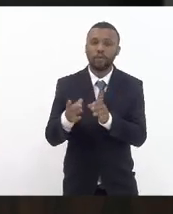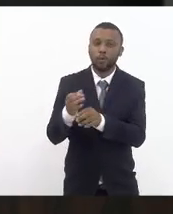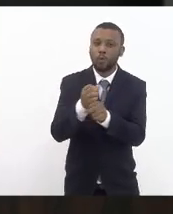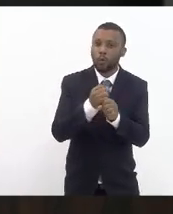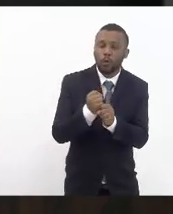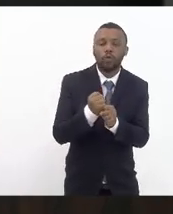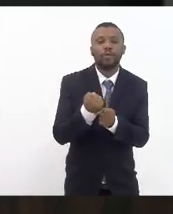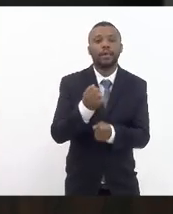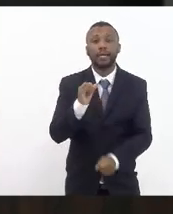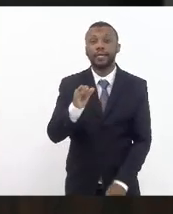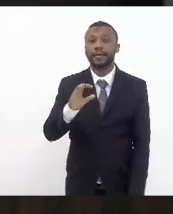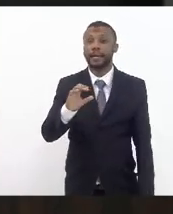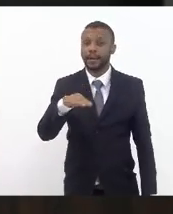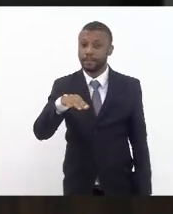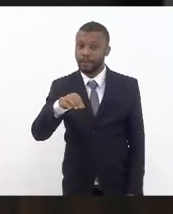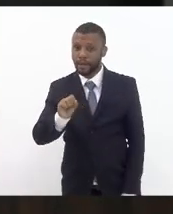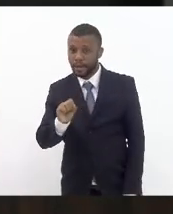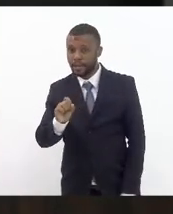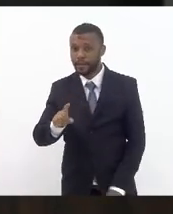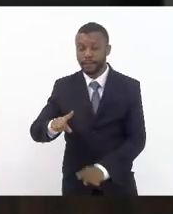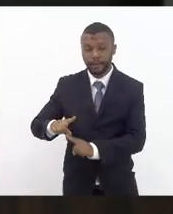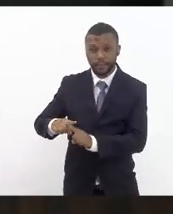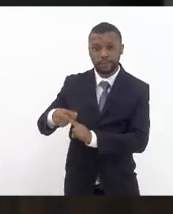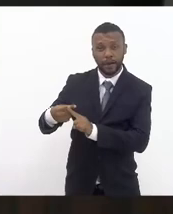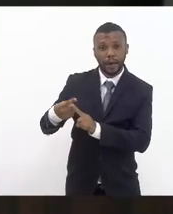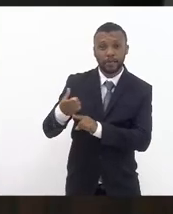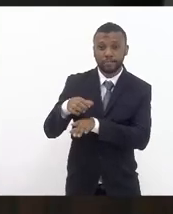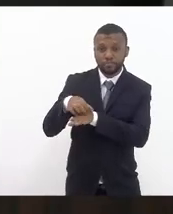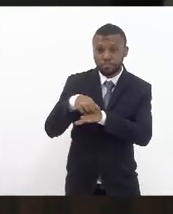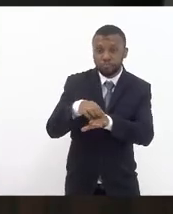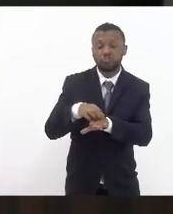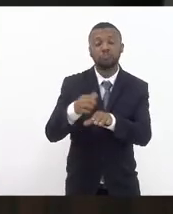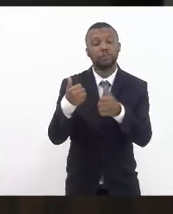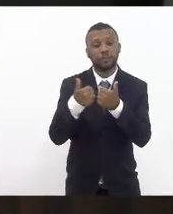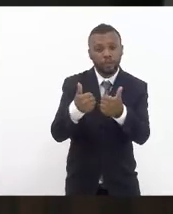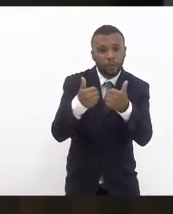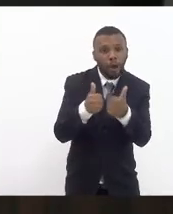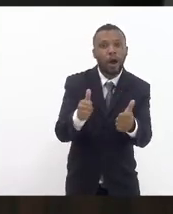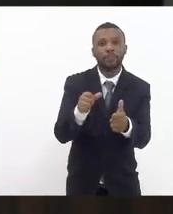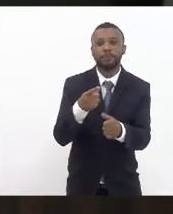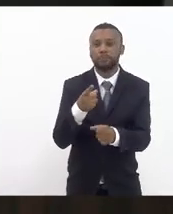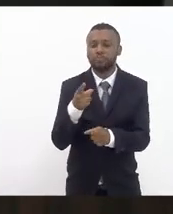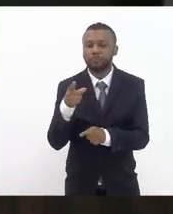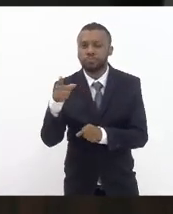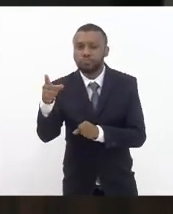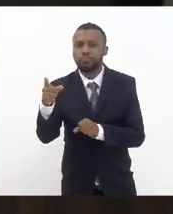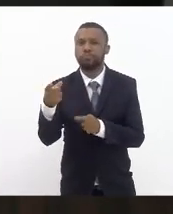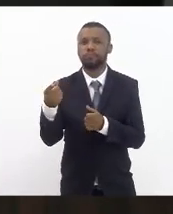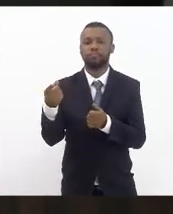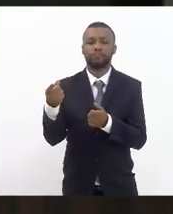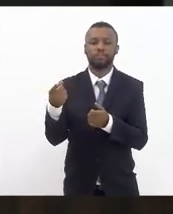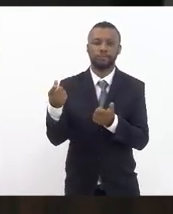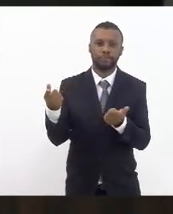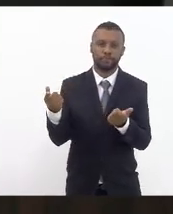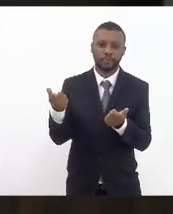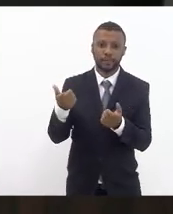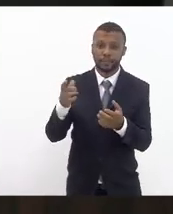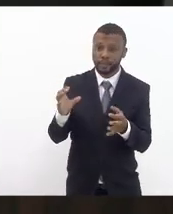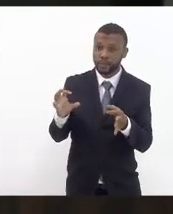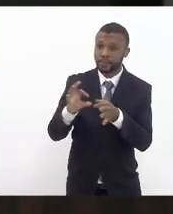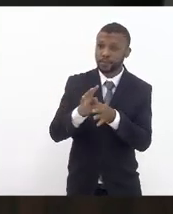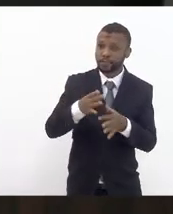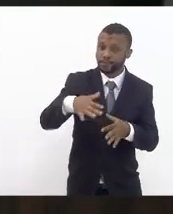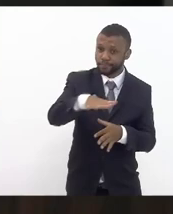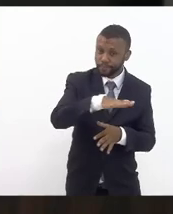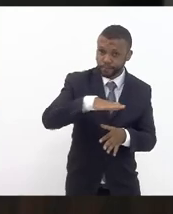circulação de mercadorias e prestação de serviço de transporte interestadual, intermunicipal e de comunicação, ICMS, nas saídas internas